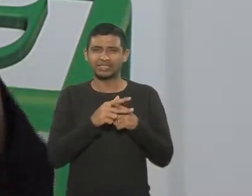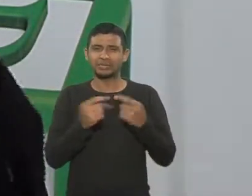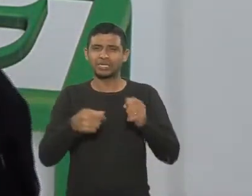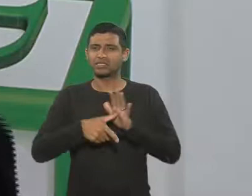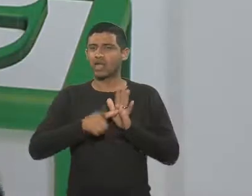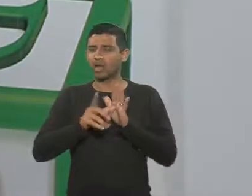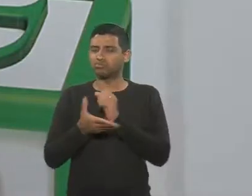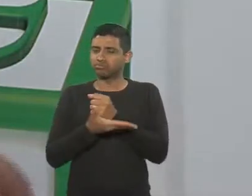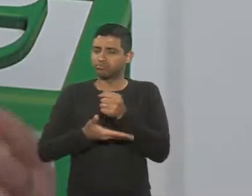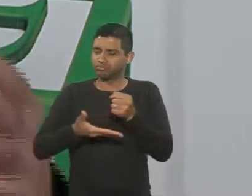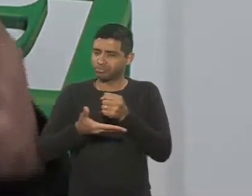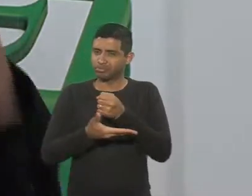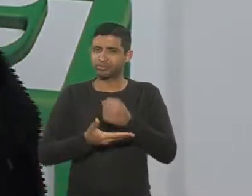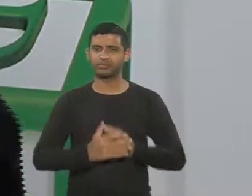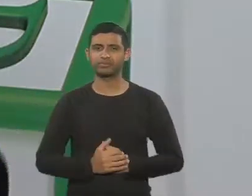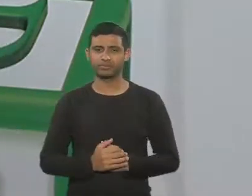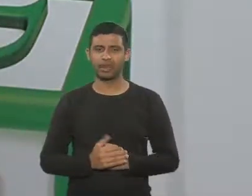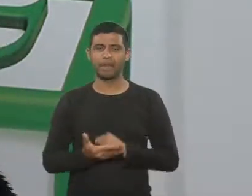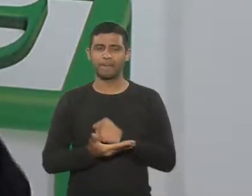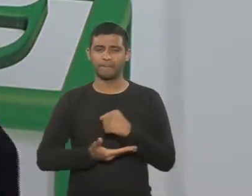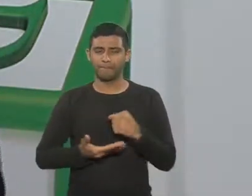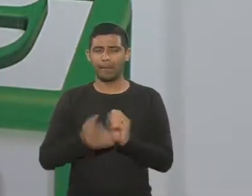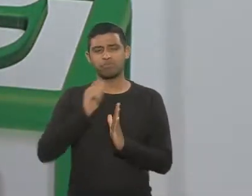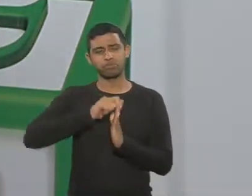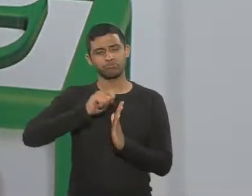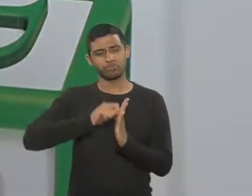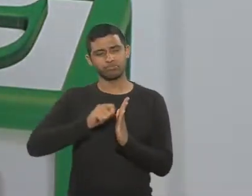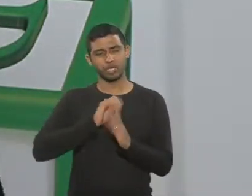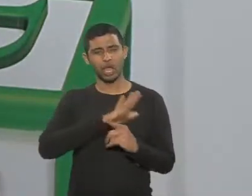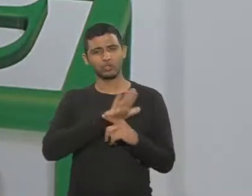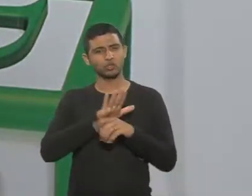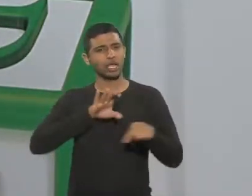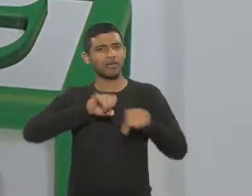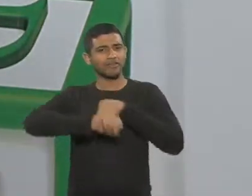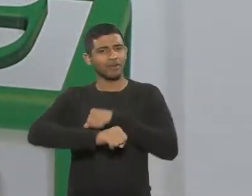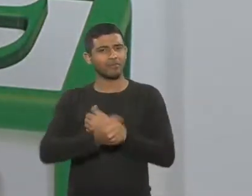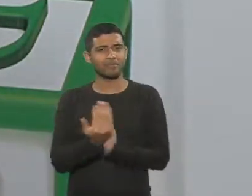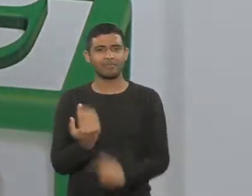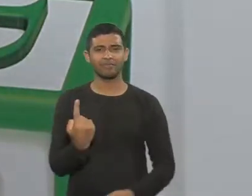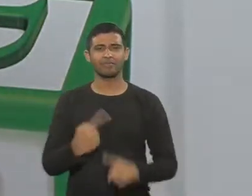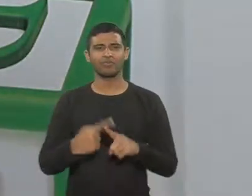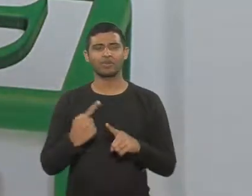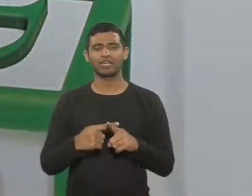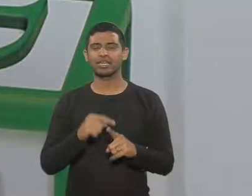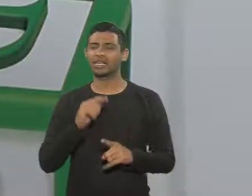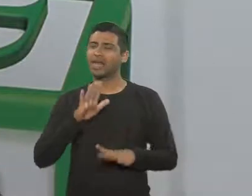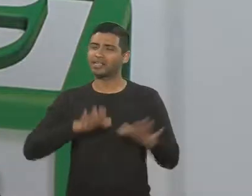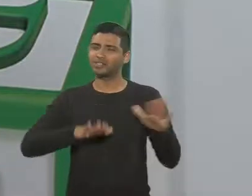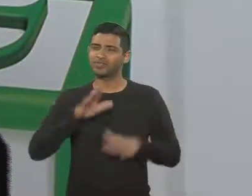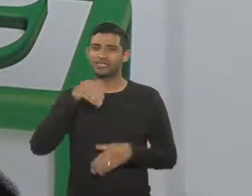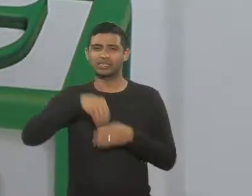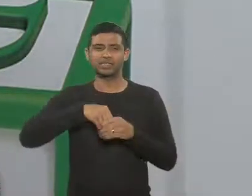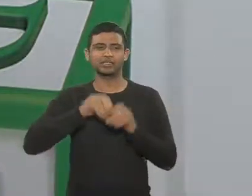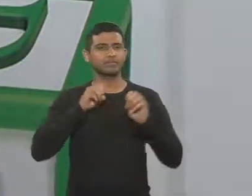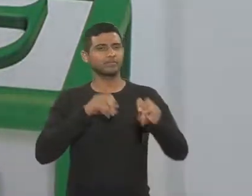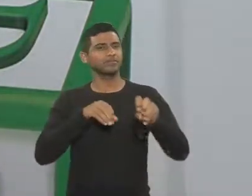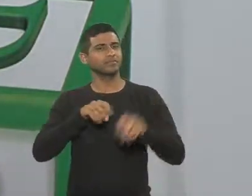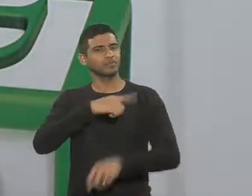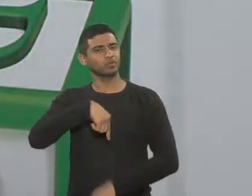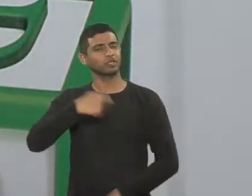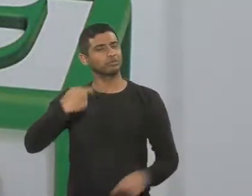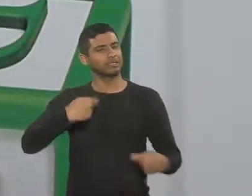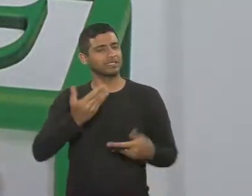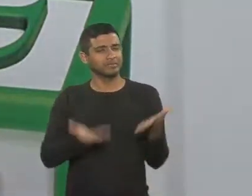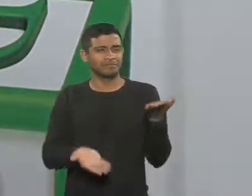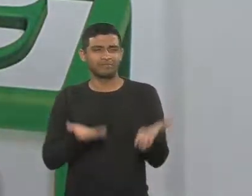base conceitual, uma base teórica, uma base de formação, em que a gente, às vezes, na educação, a gente precisa também saber